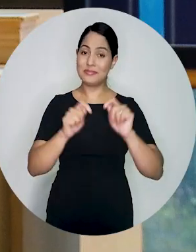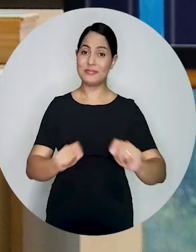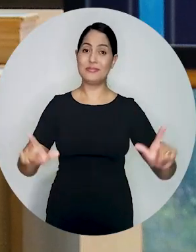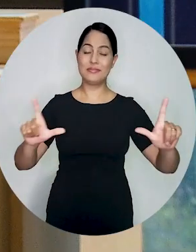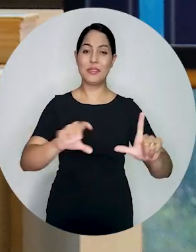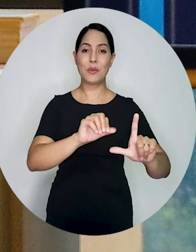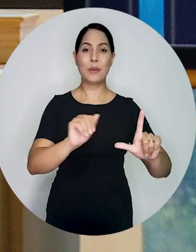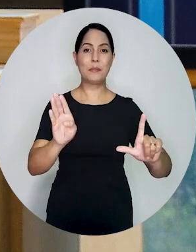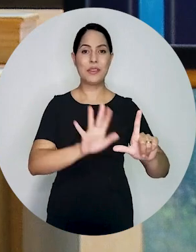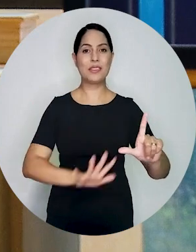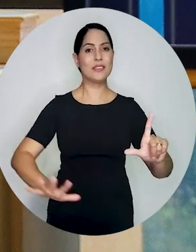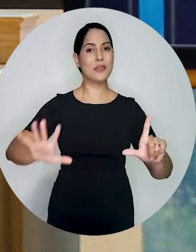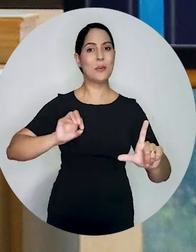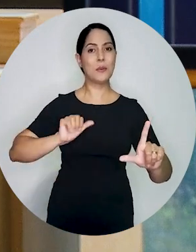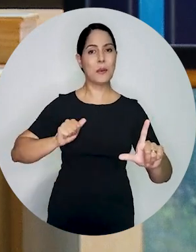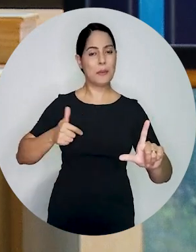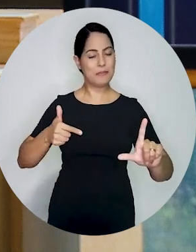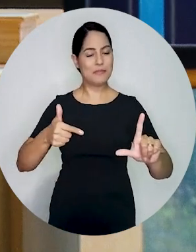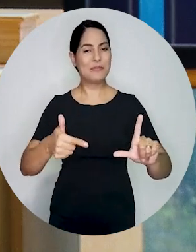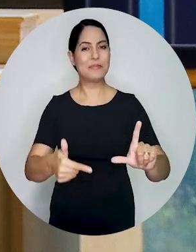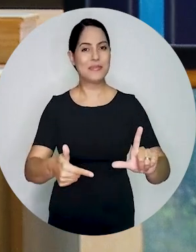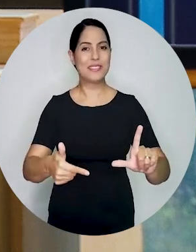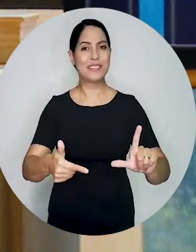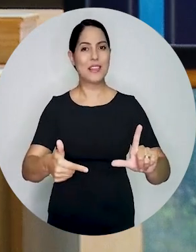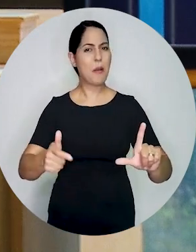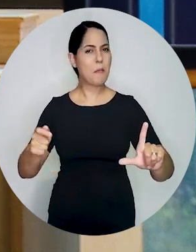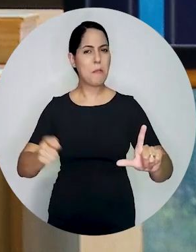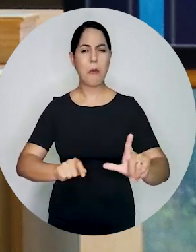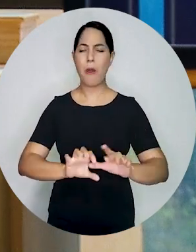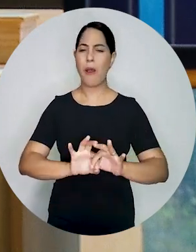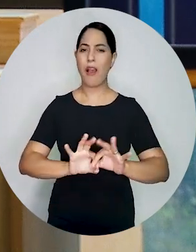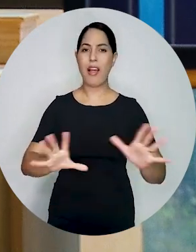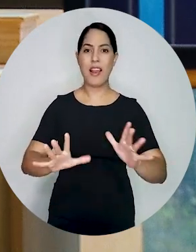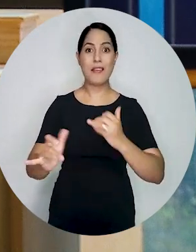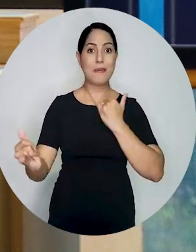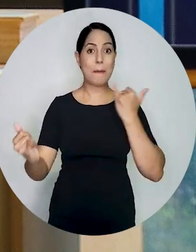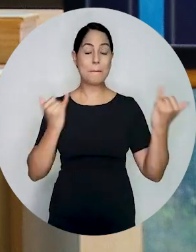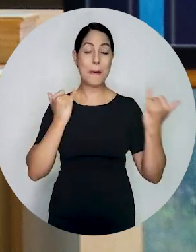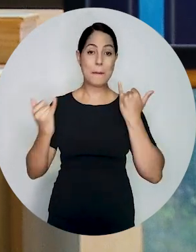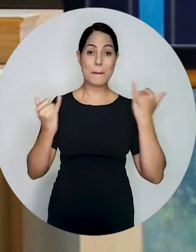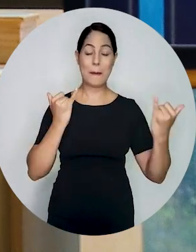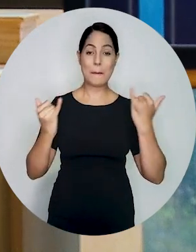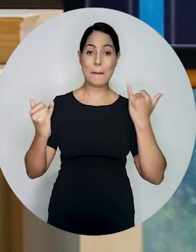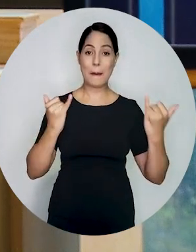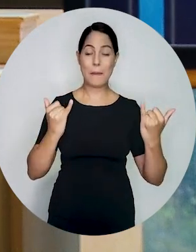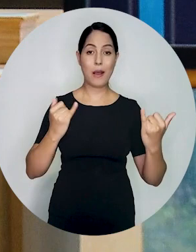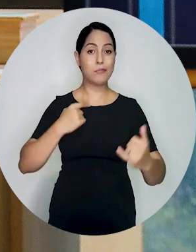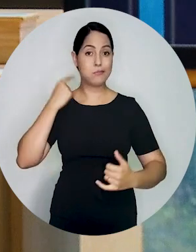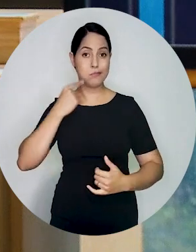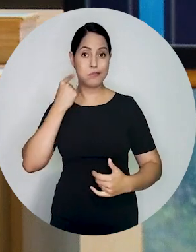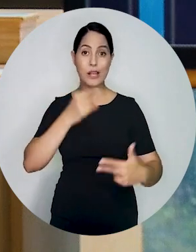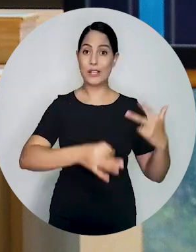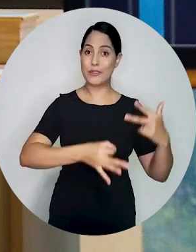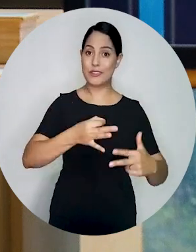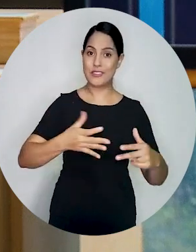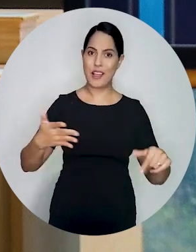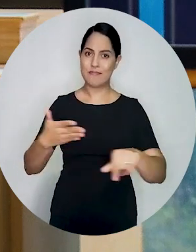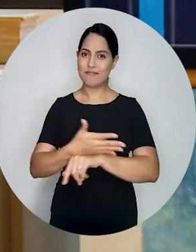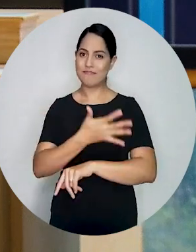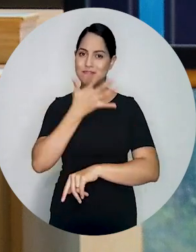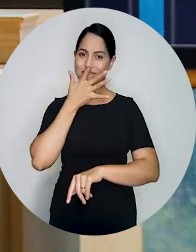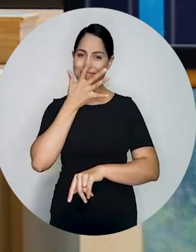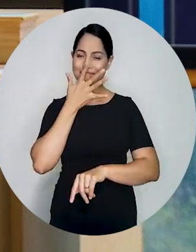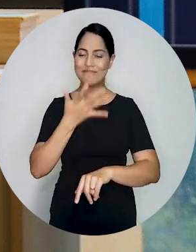é mais uma produção da Ordem dos Advogados do Brasil. Aqui você fica por dentro das informações da advocacia e do judiciário,